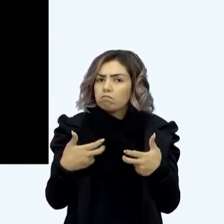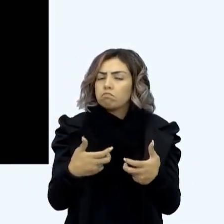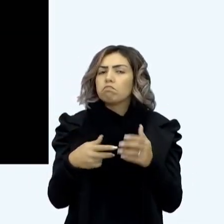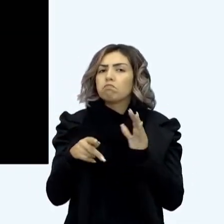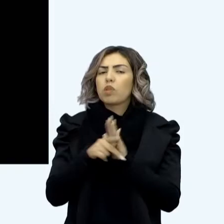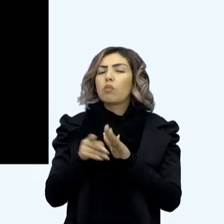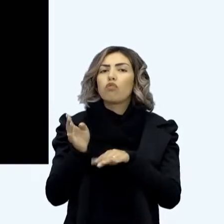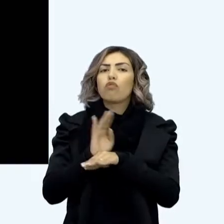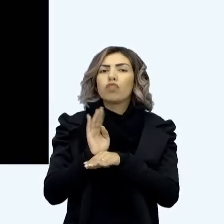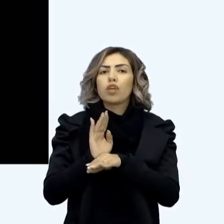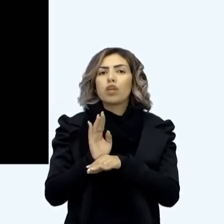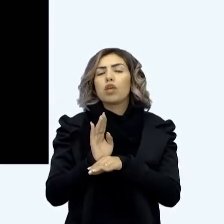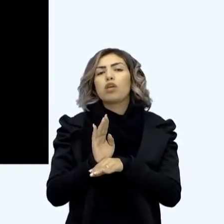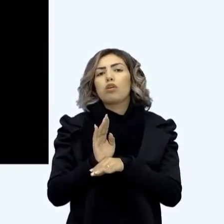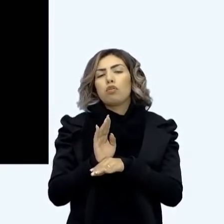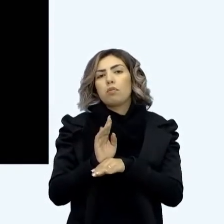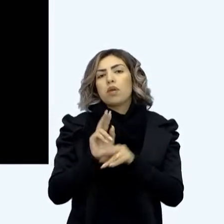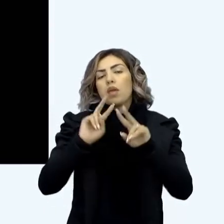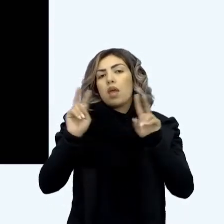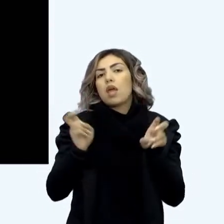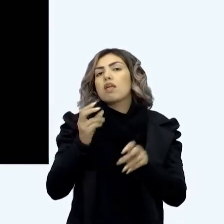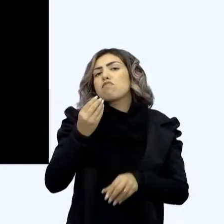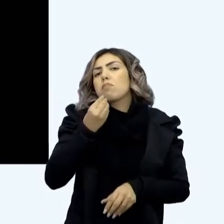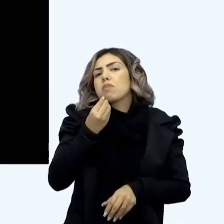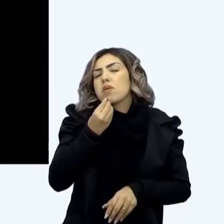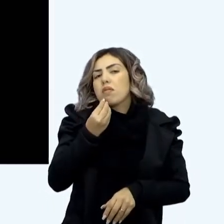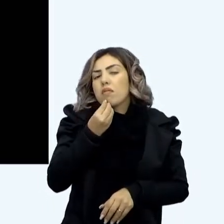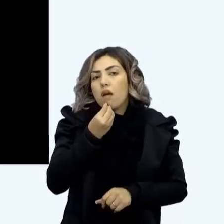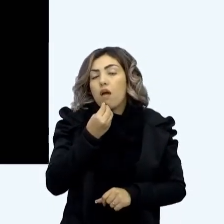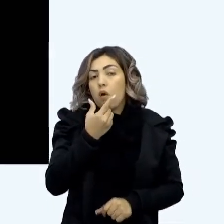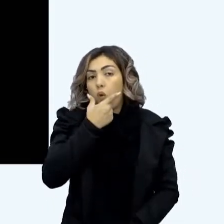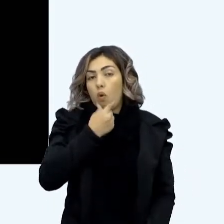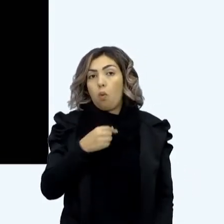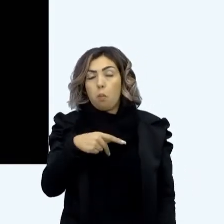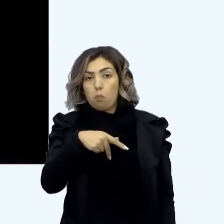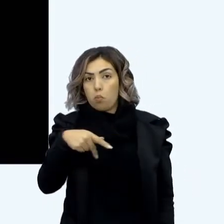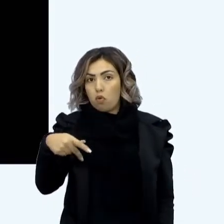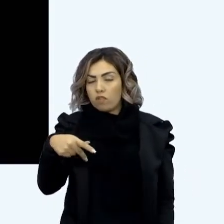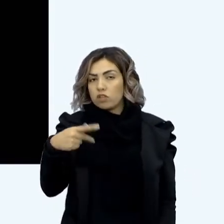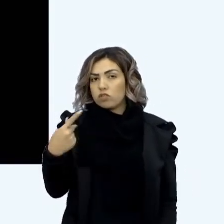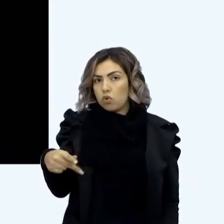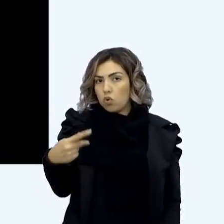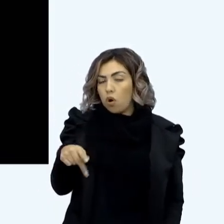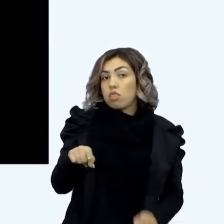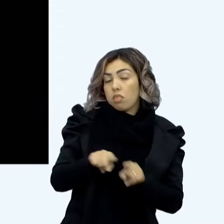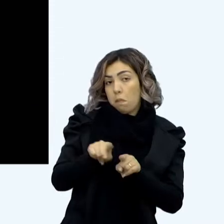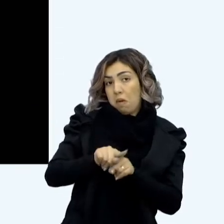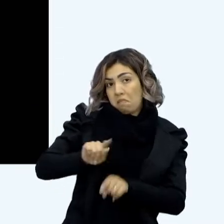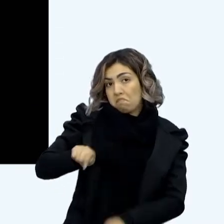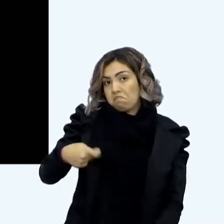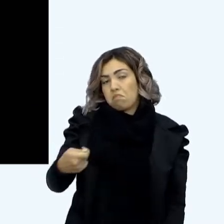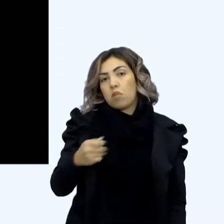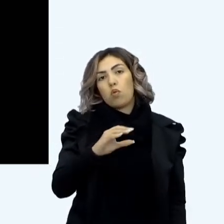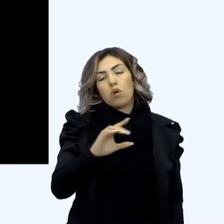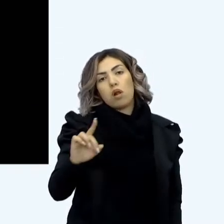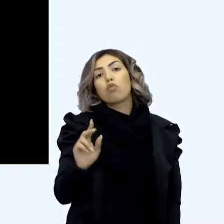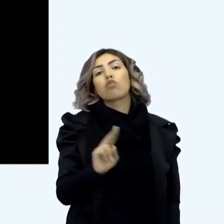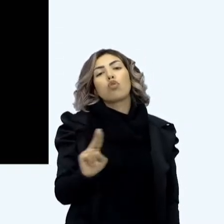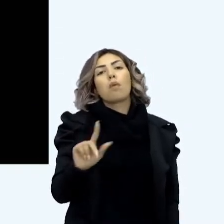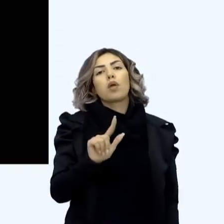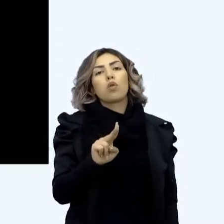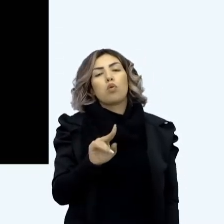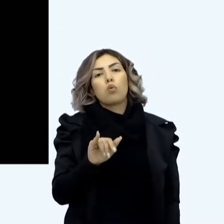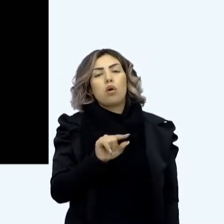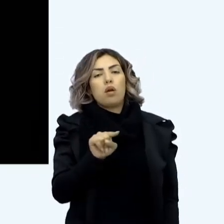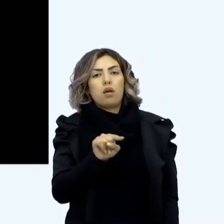do filme mais experimental, o professor do projeto e coordenador, Luiz Alberto, realizou